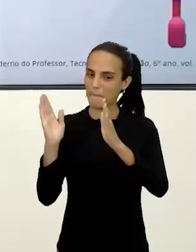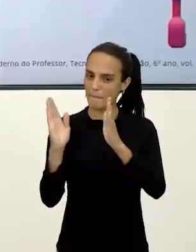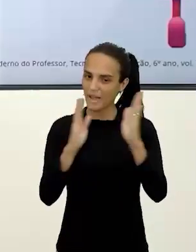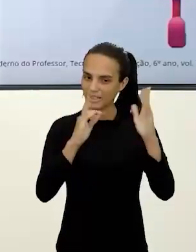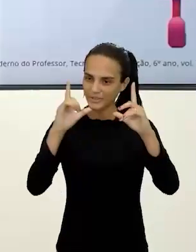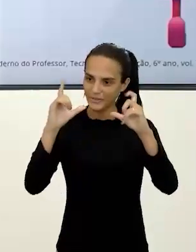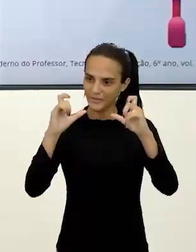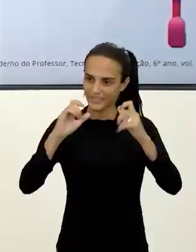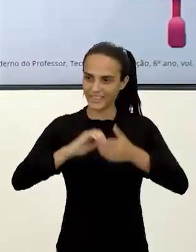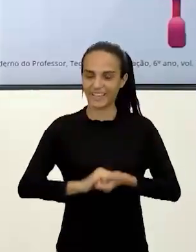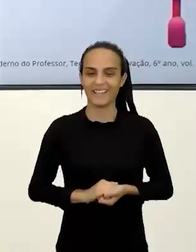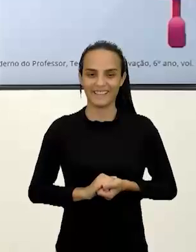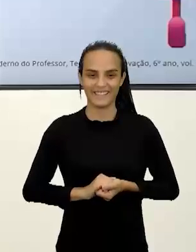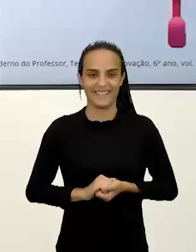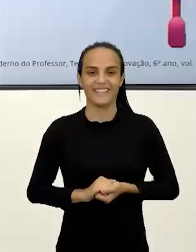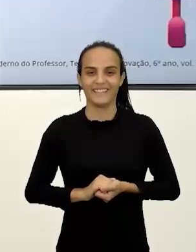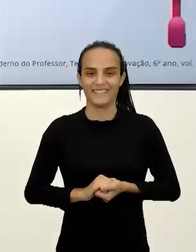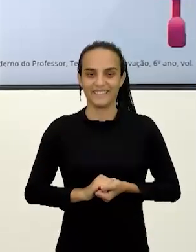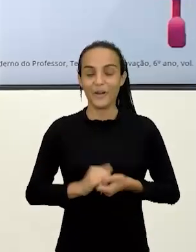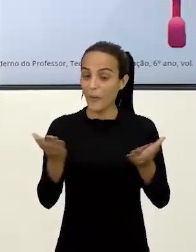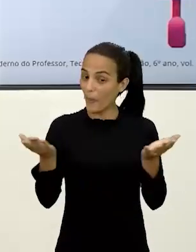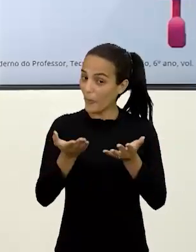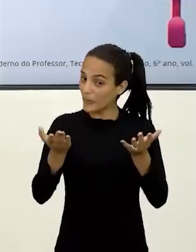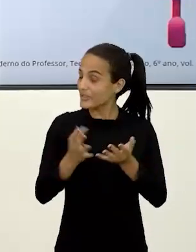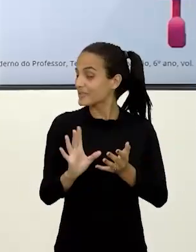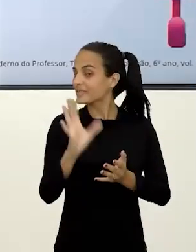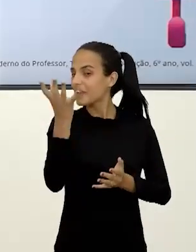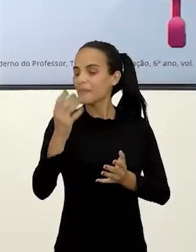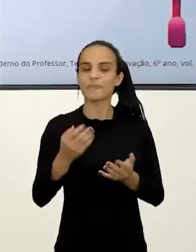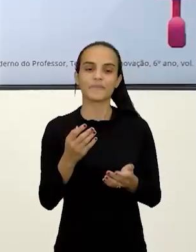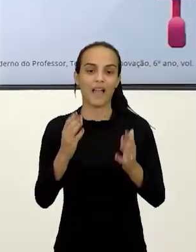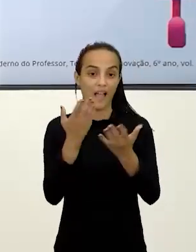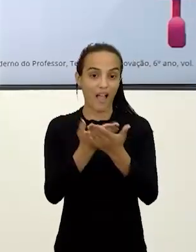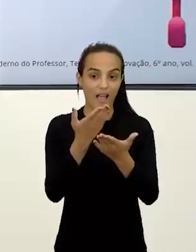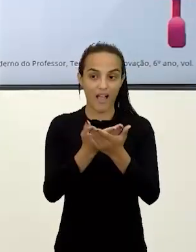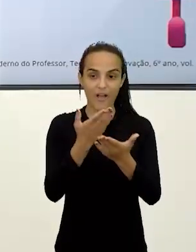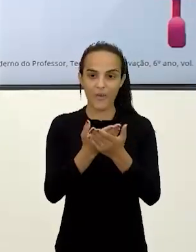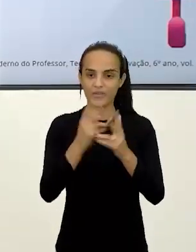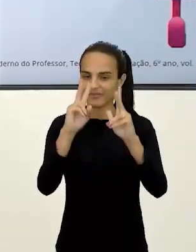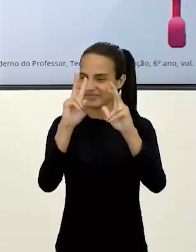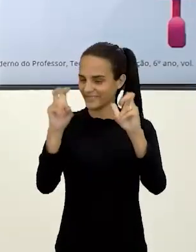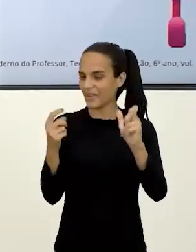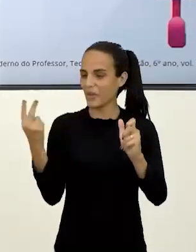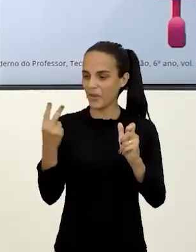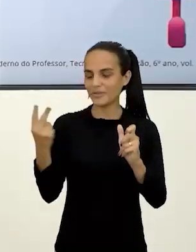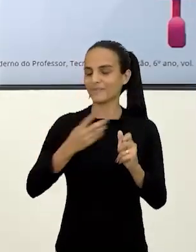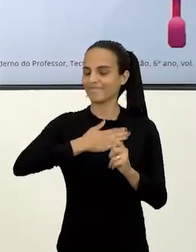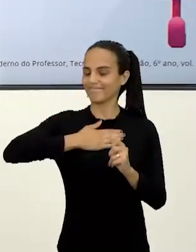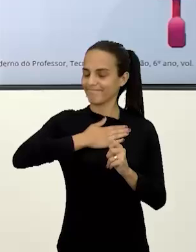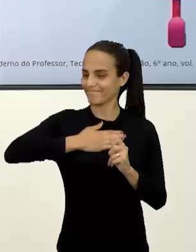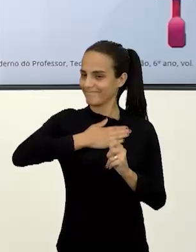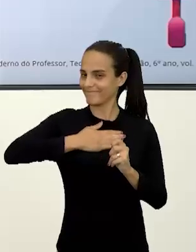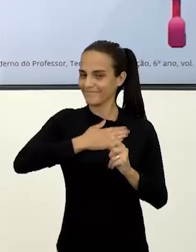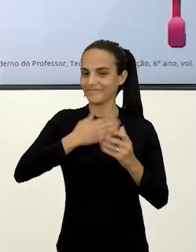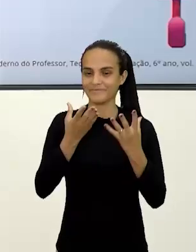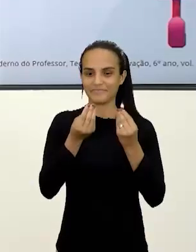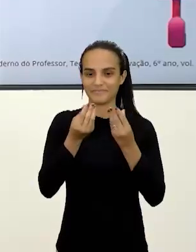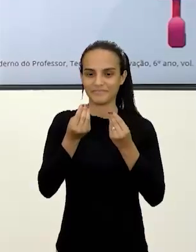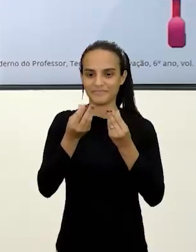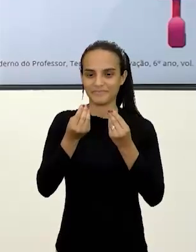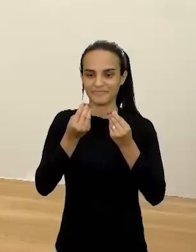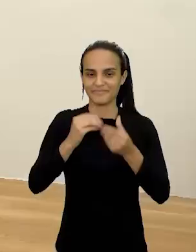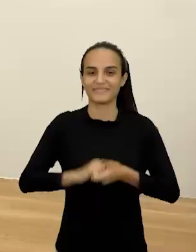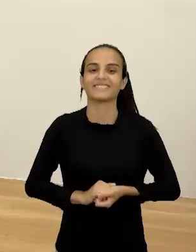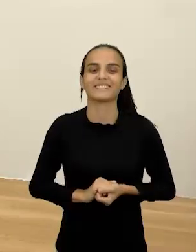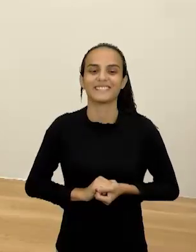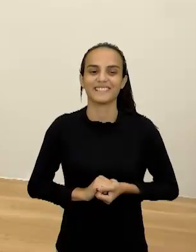Então, o que acontece? Hoje, a nossa aula vai ser sobre um assunto que eu e a Juliana, a gente gosta muito. Nossa, eu tenho vontade de